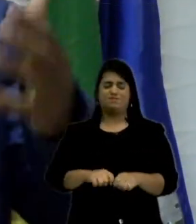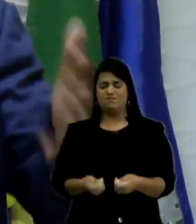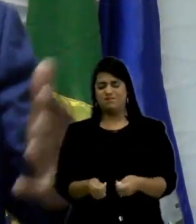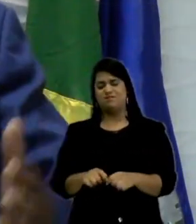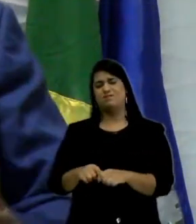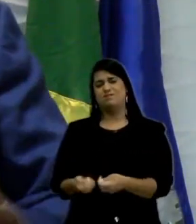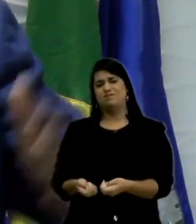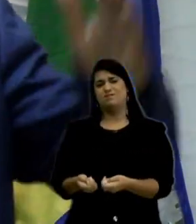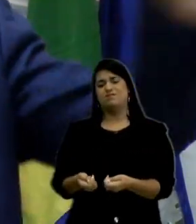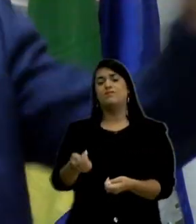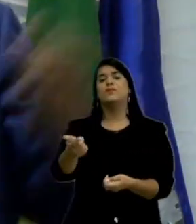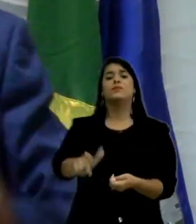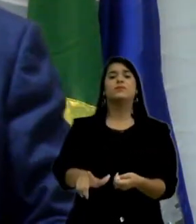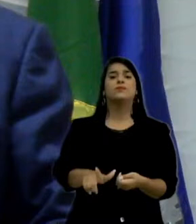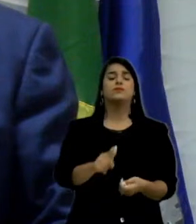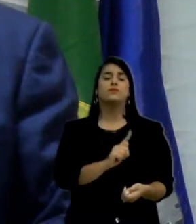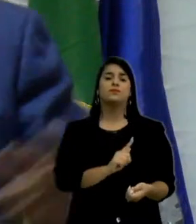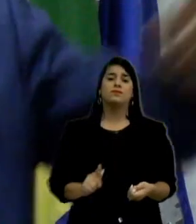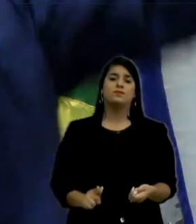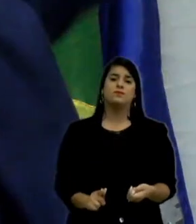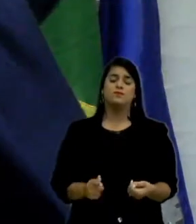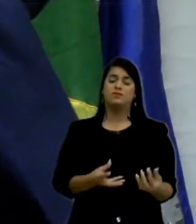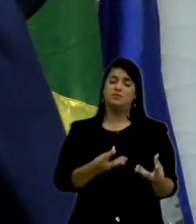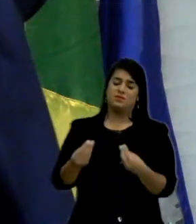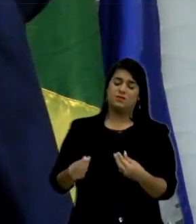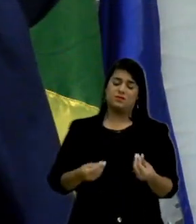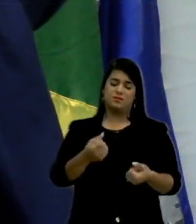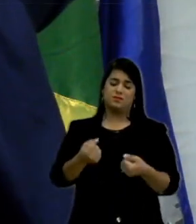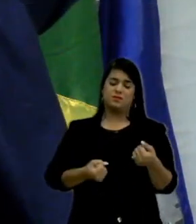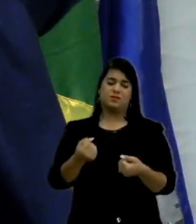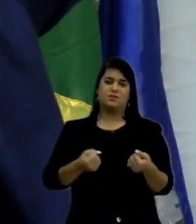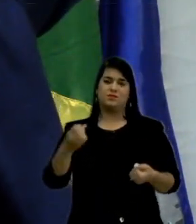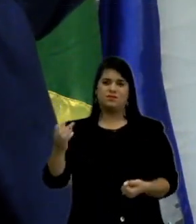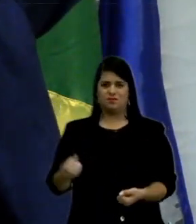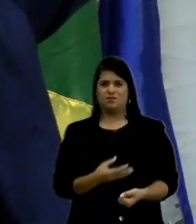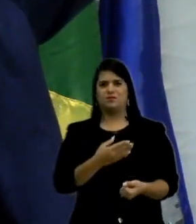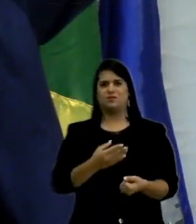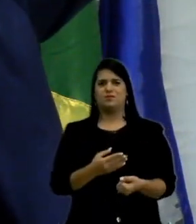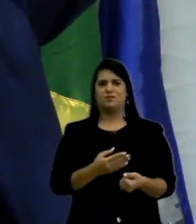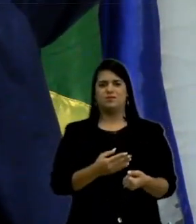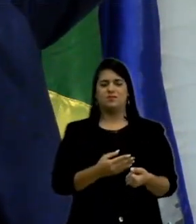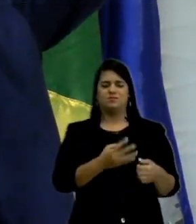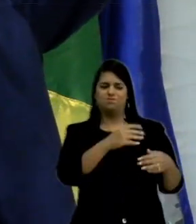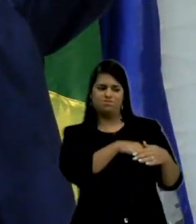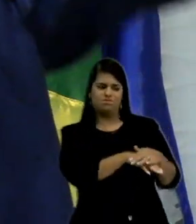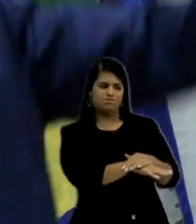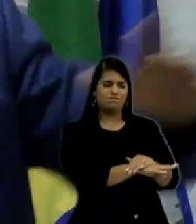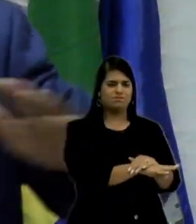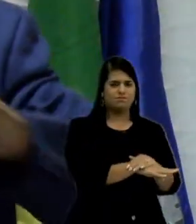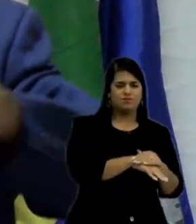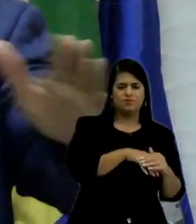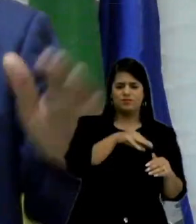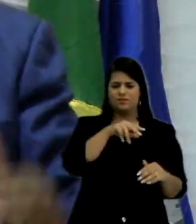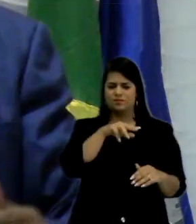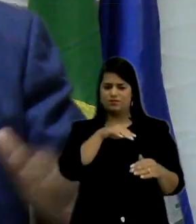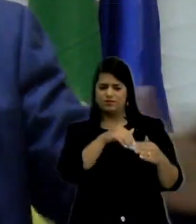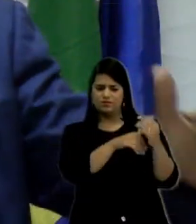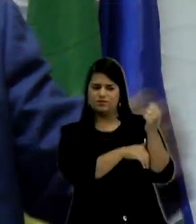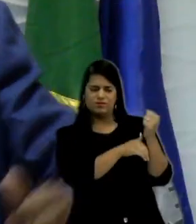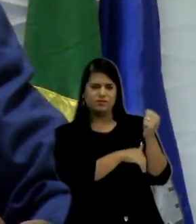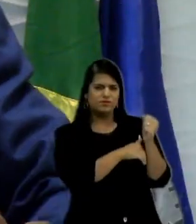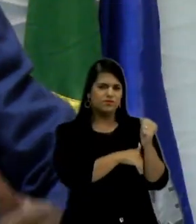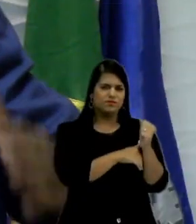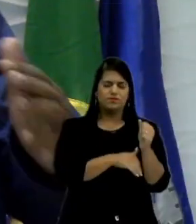No outro governo, era cheio de carro novo, trancado ali atrás, escondido a 7 chaves. Pobre, não